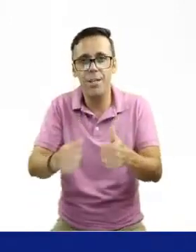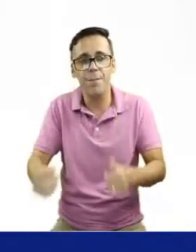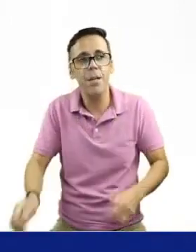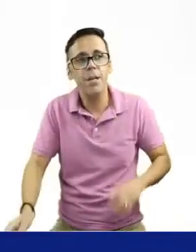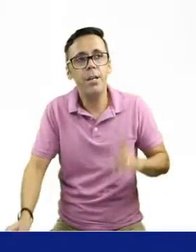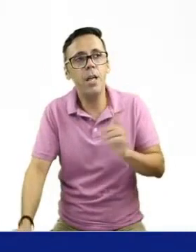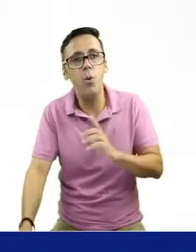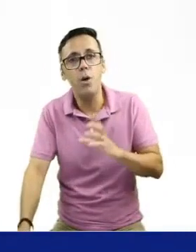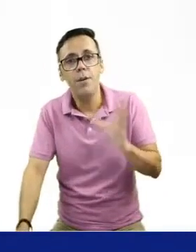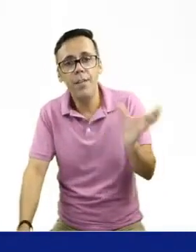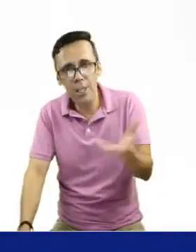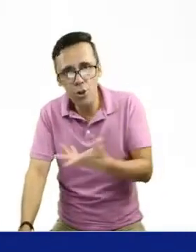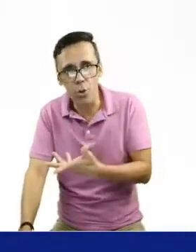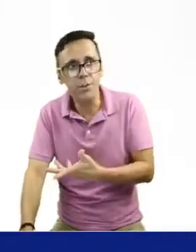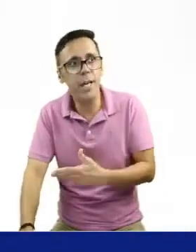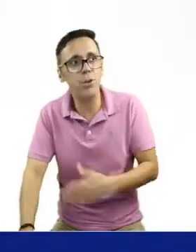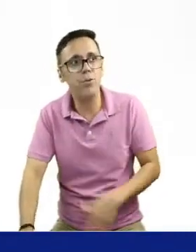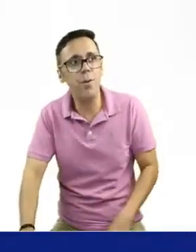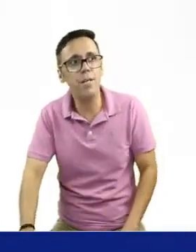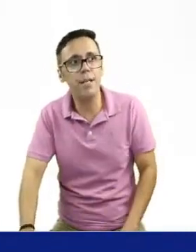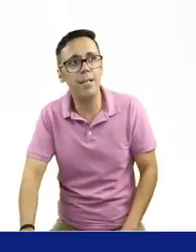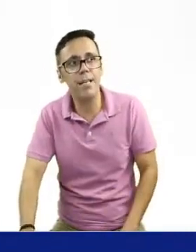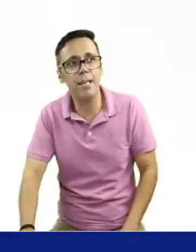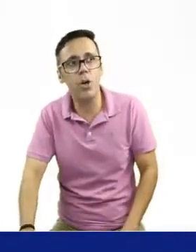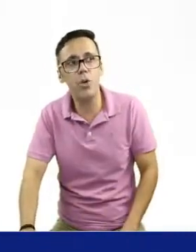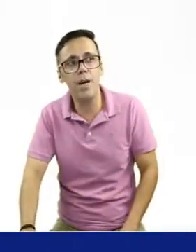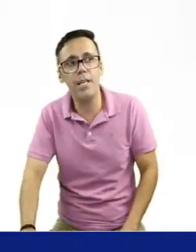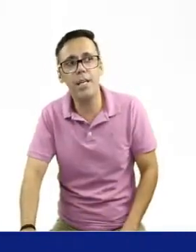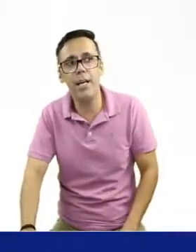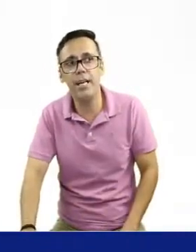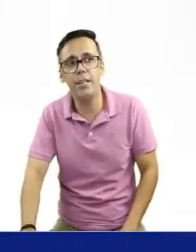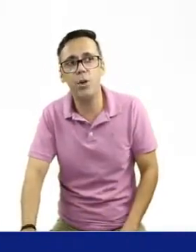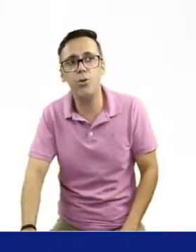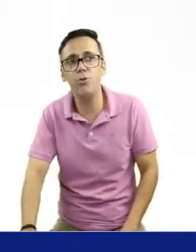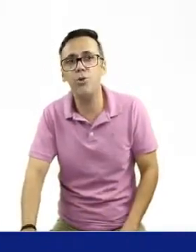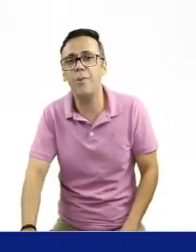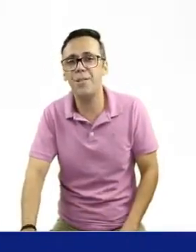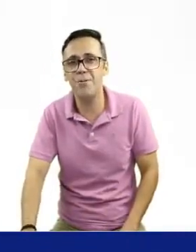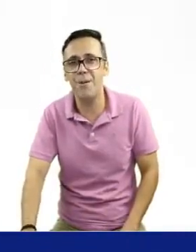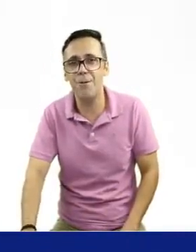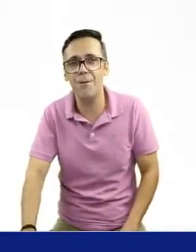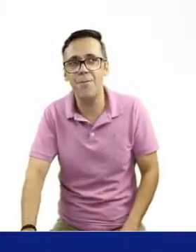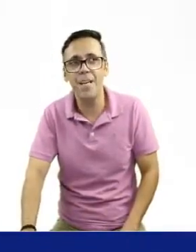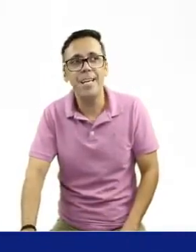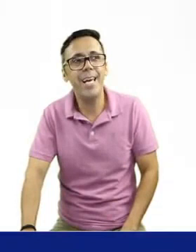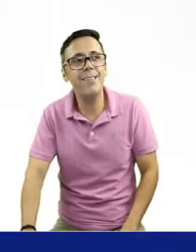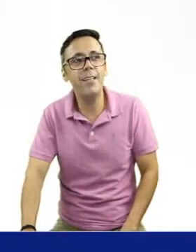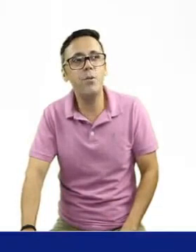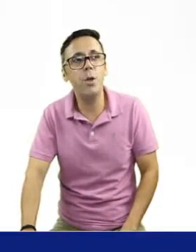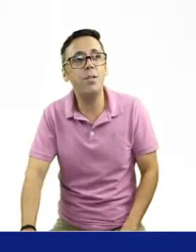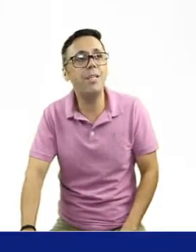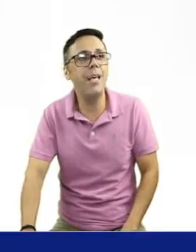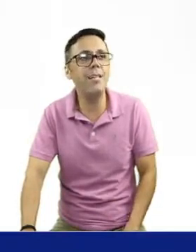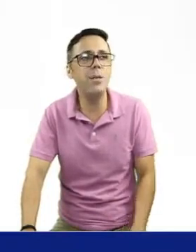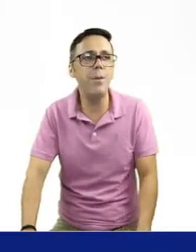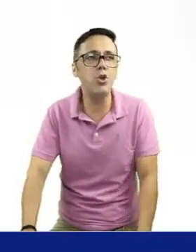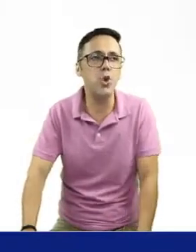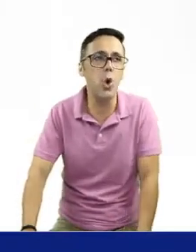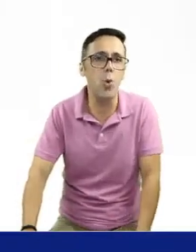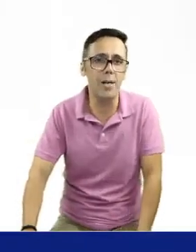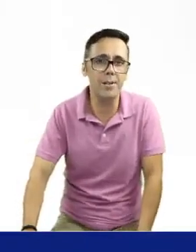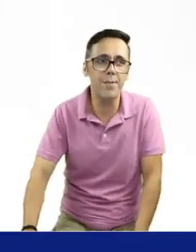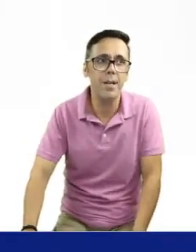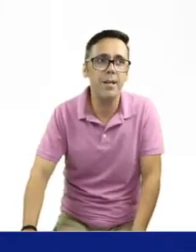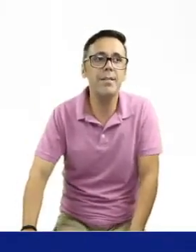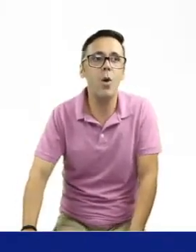fica ligado sair então Neste contexto vamos analisar que agora uma linha reta aqui onde eu estou passando mal quer dizer que eu tenho 15